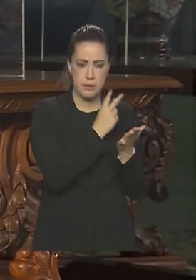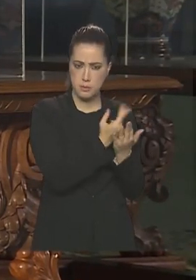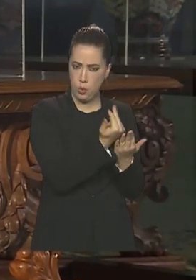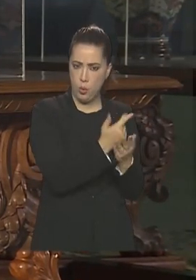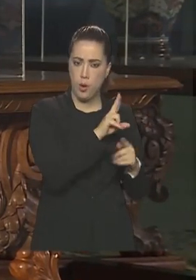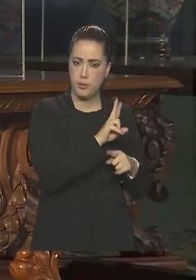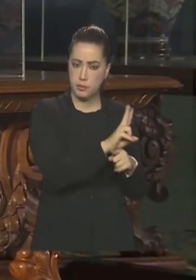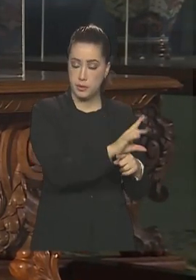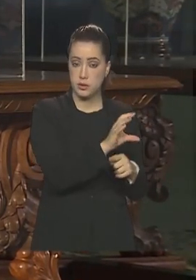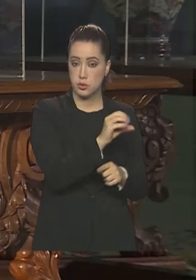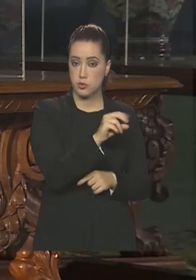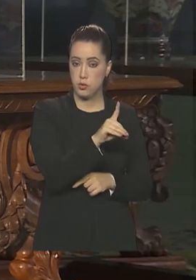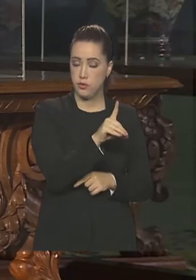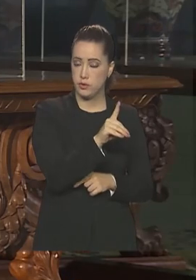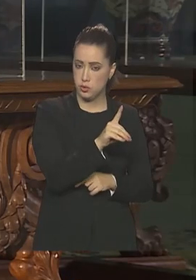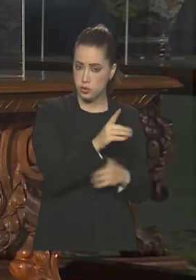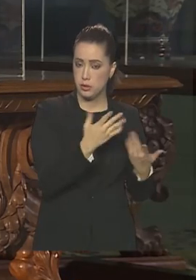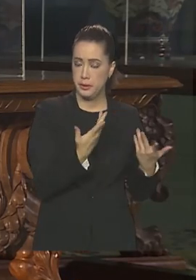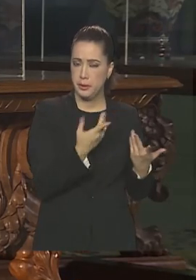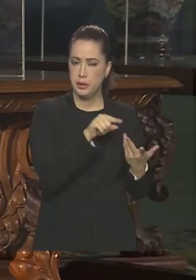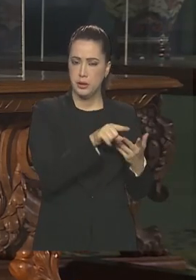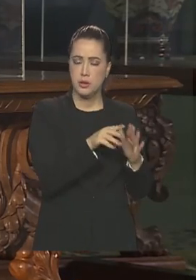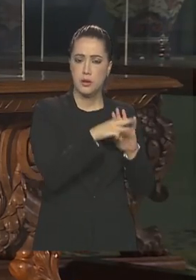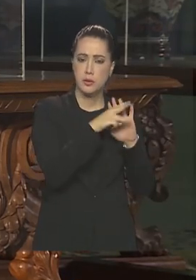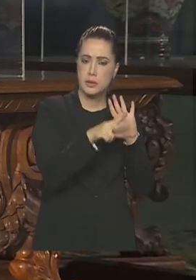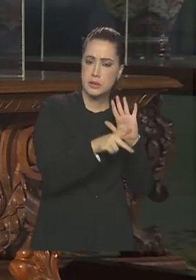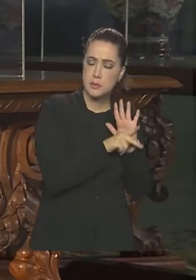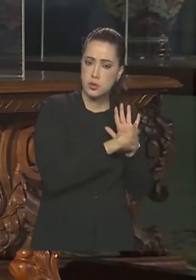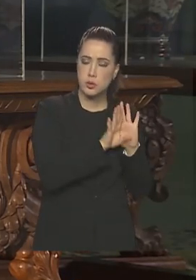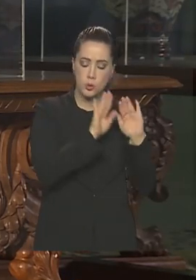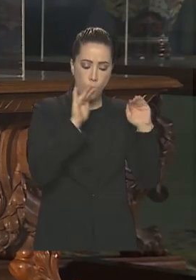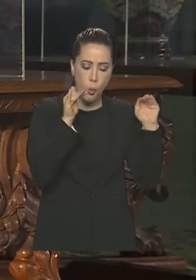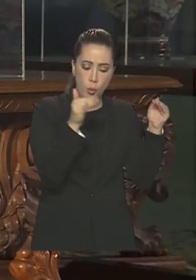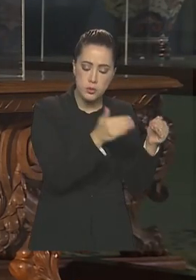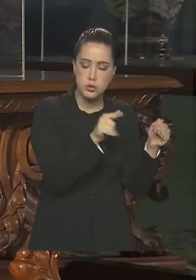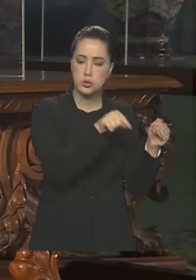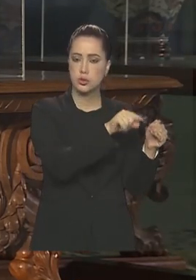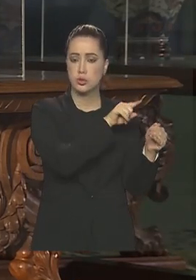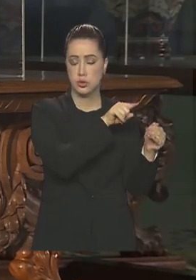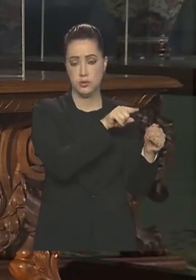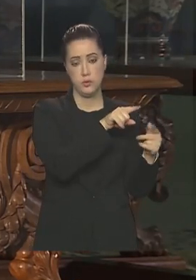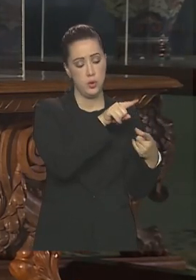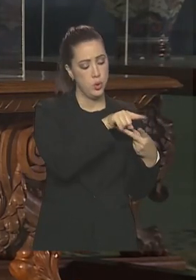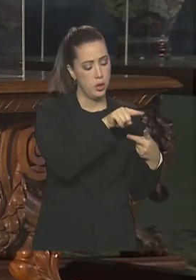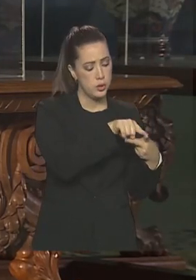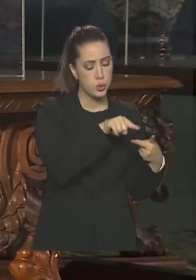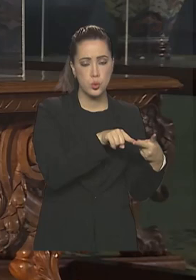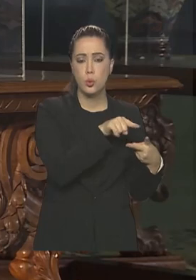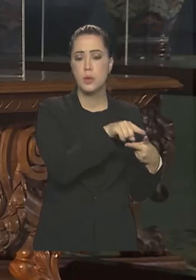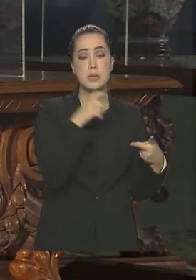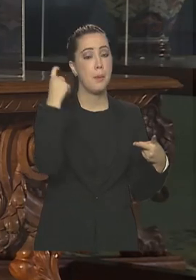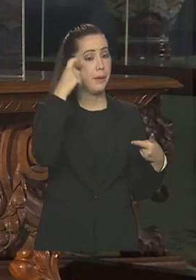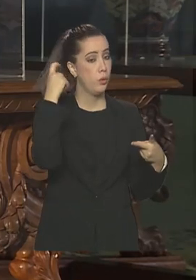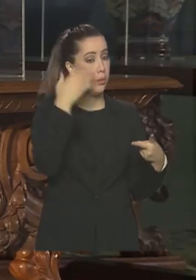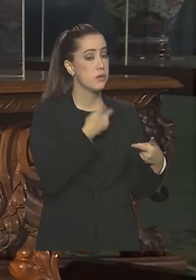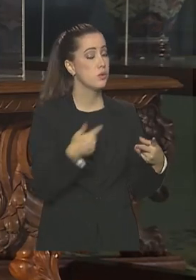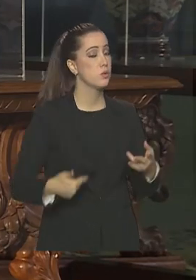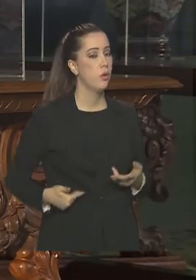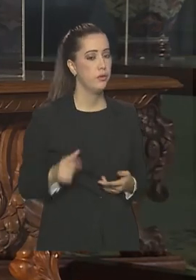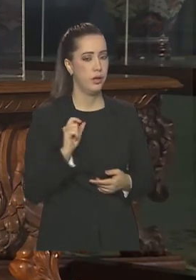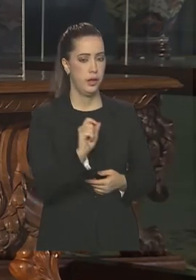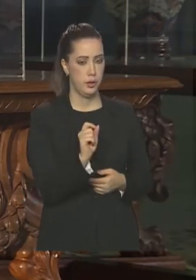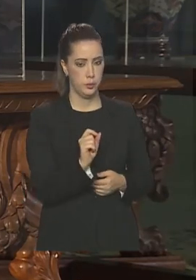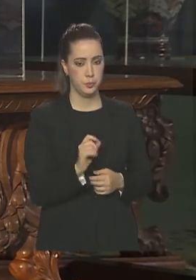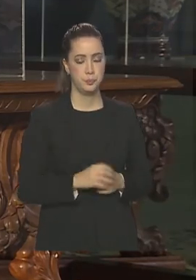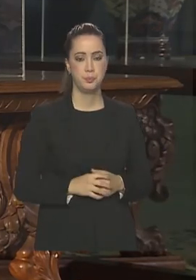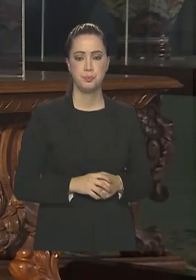Covid. E essa medida provisória endereçou bem as duas preocupações do governo com relação ao